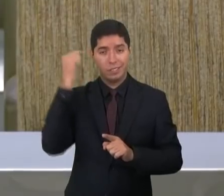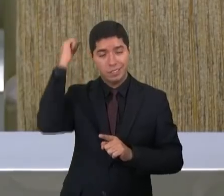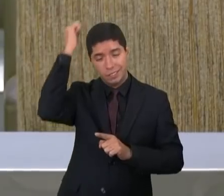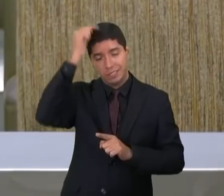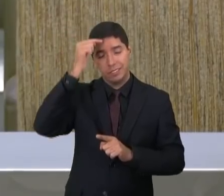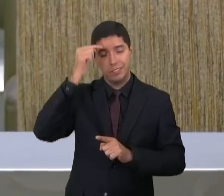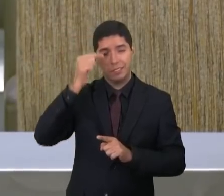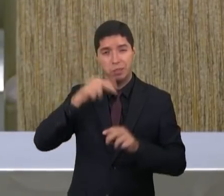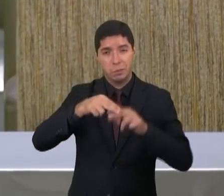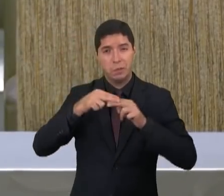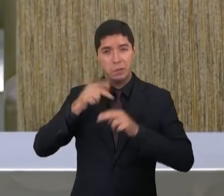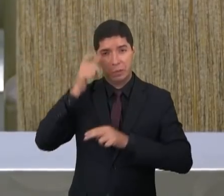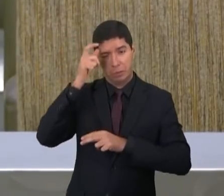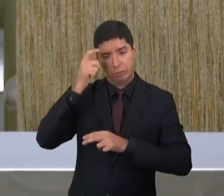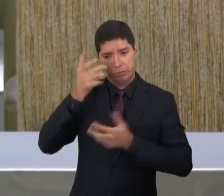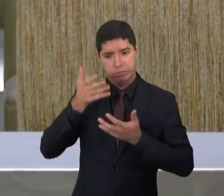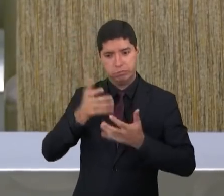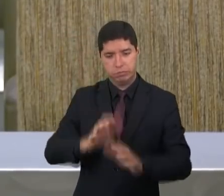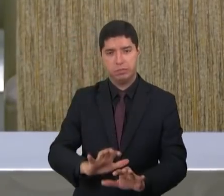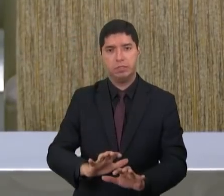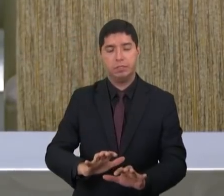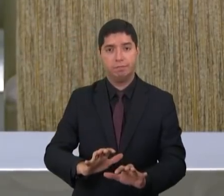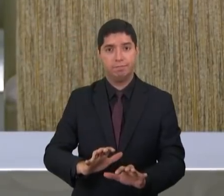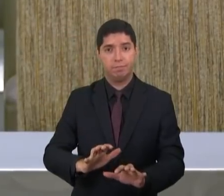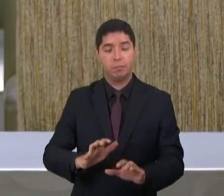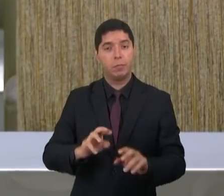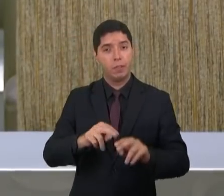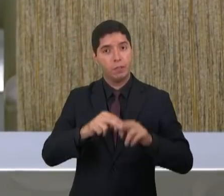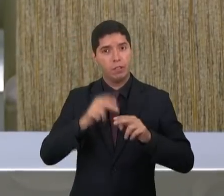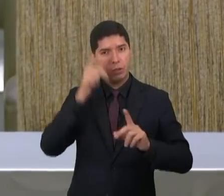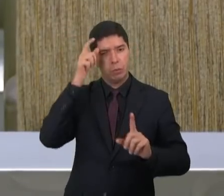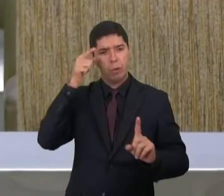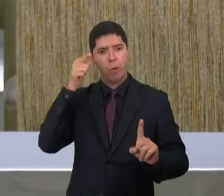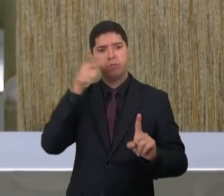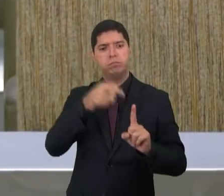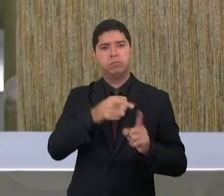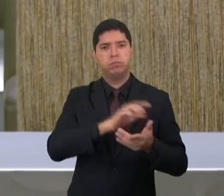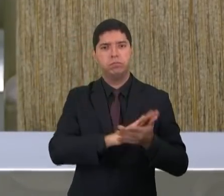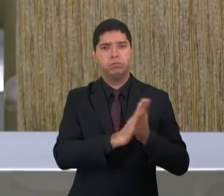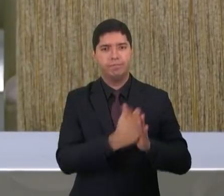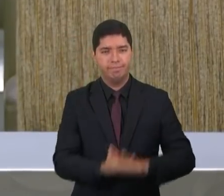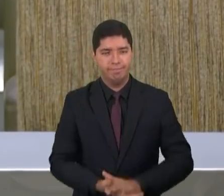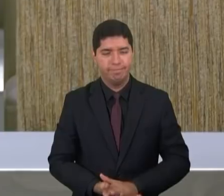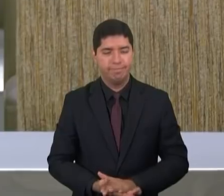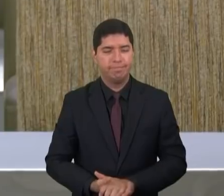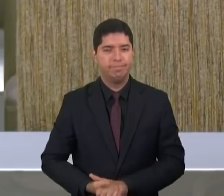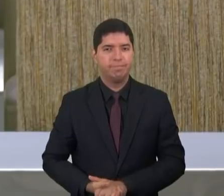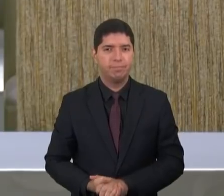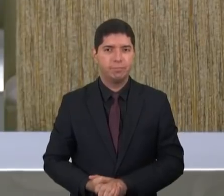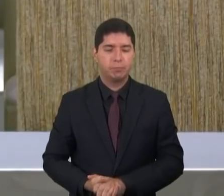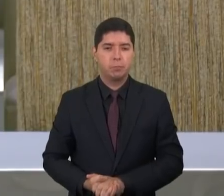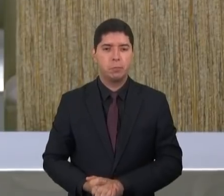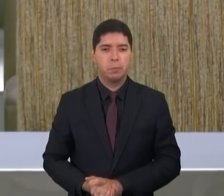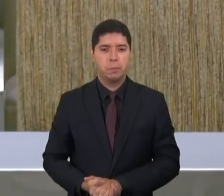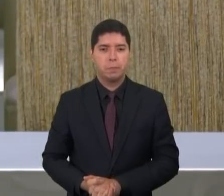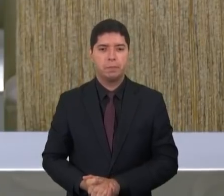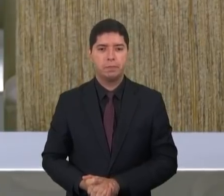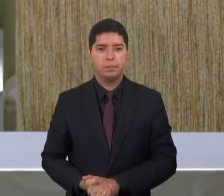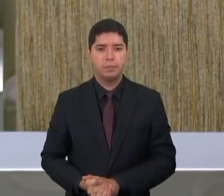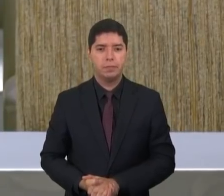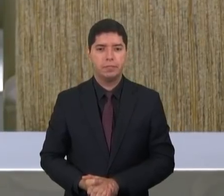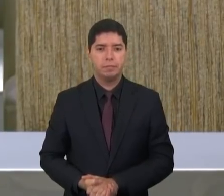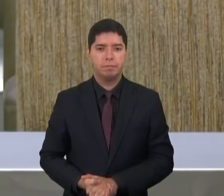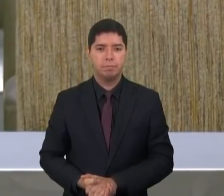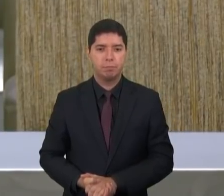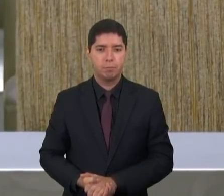escrituras. Esta família se torna alvo de Satanás. Esta família se torna alvo